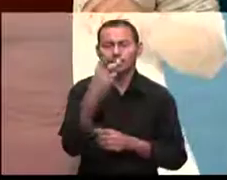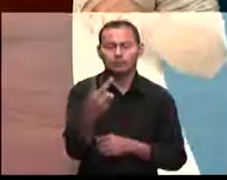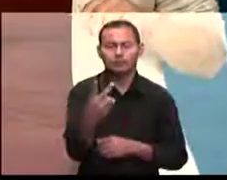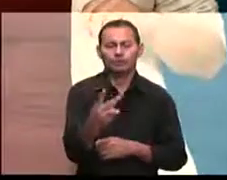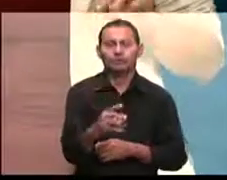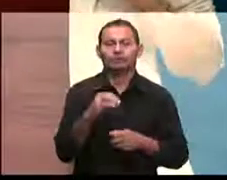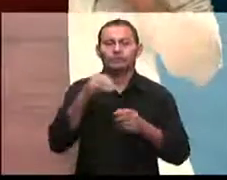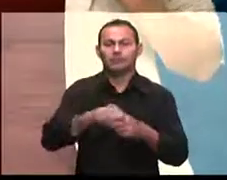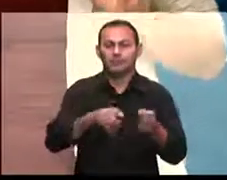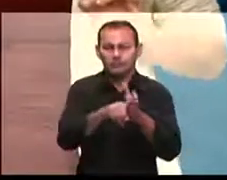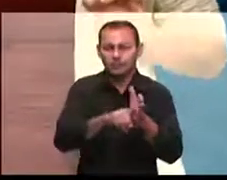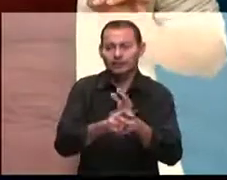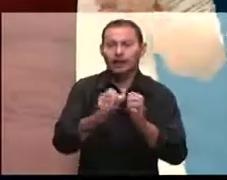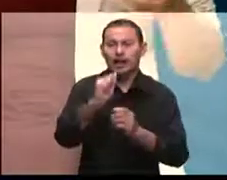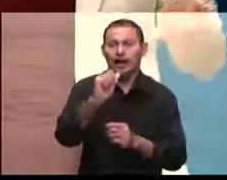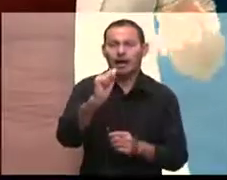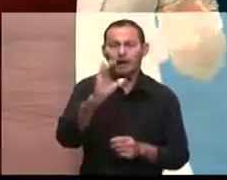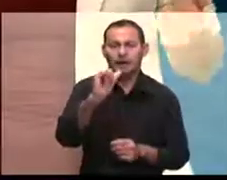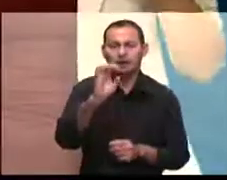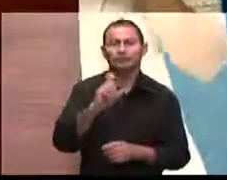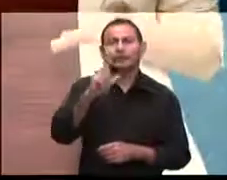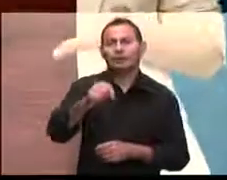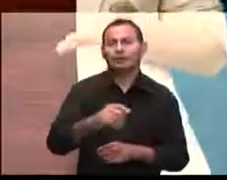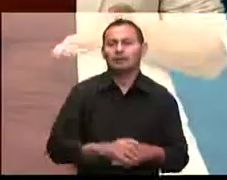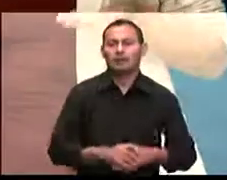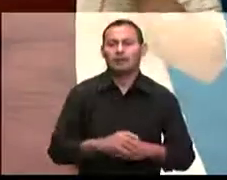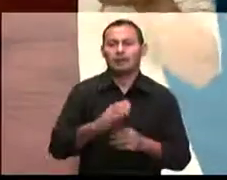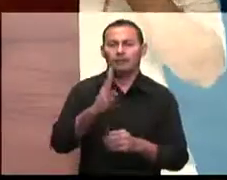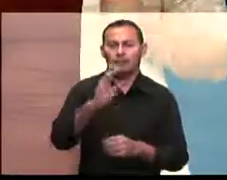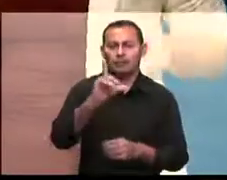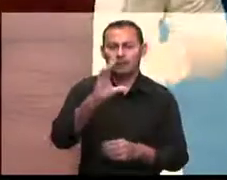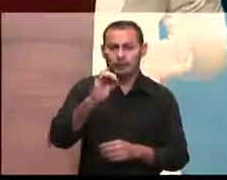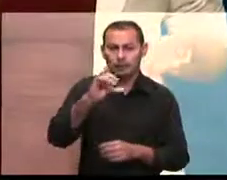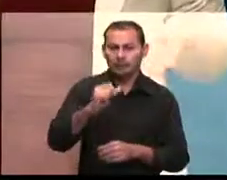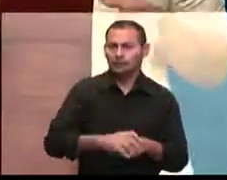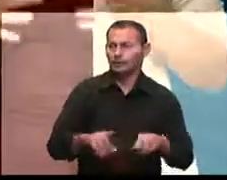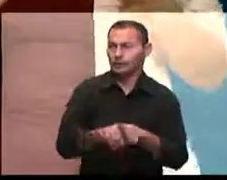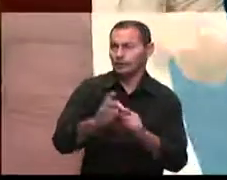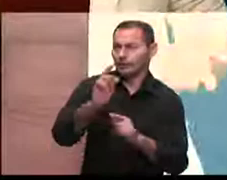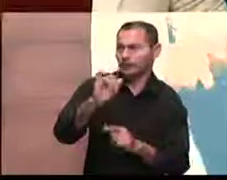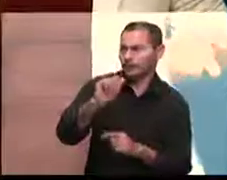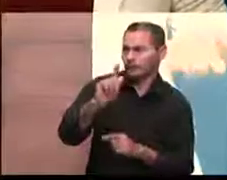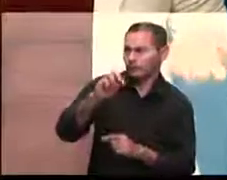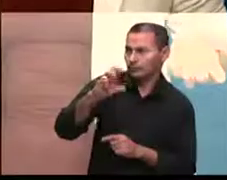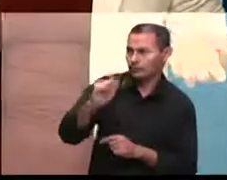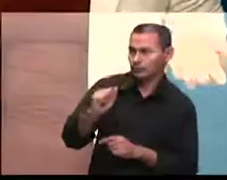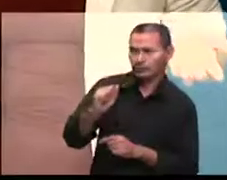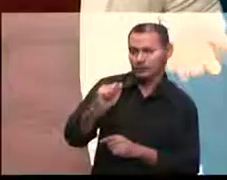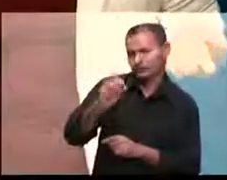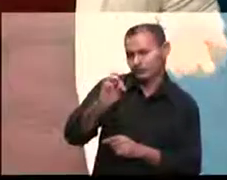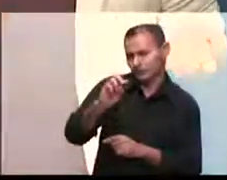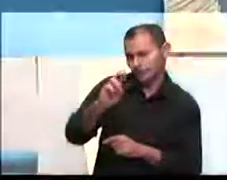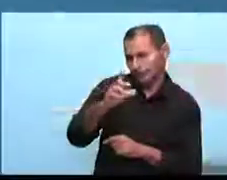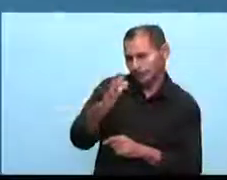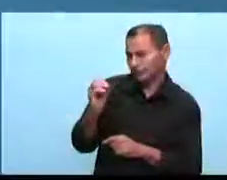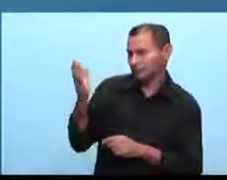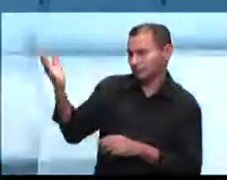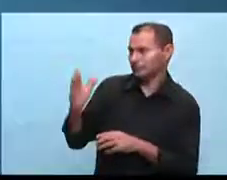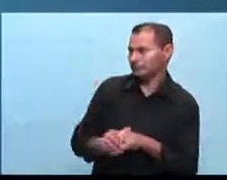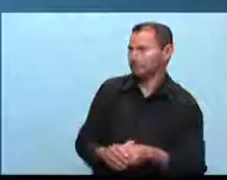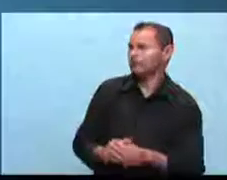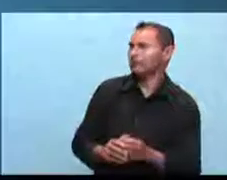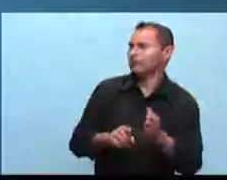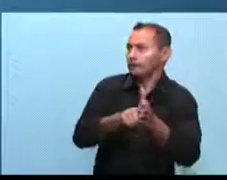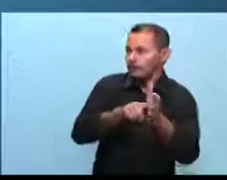delas herdadas da pesquisa acadêmica, que são bricolagem e triangulação, caracterizadas como pesquisas de tendência.